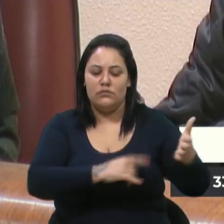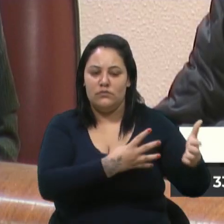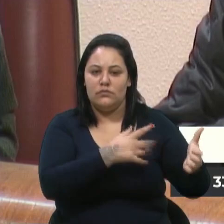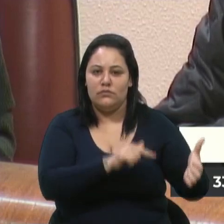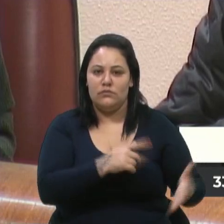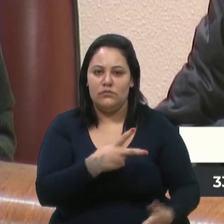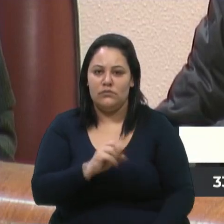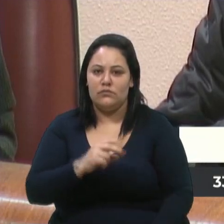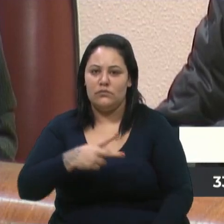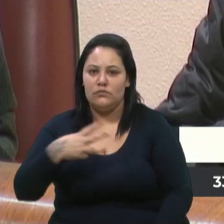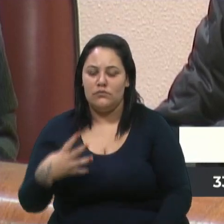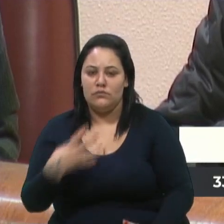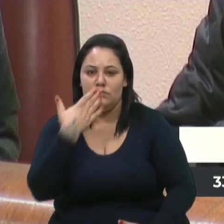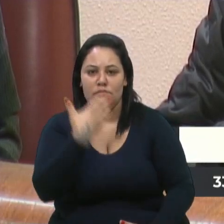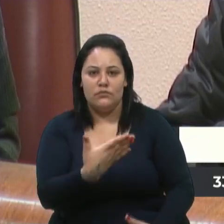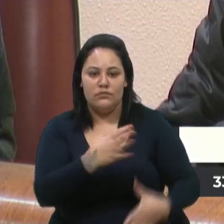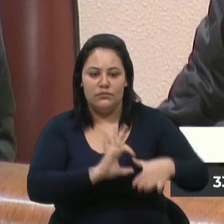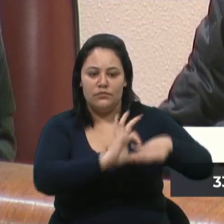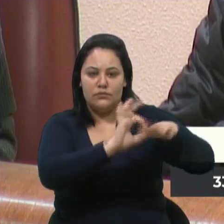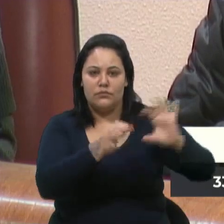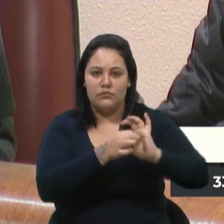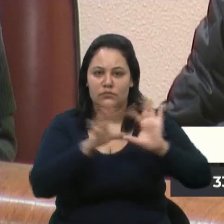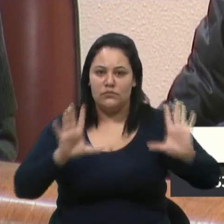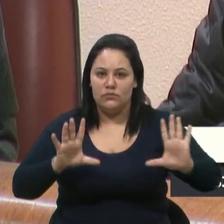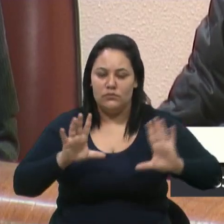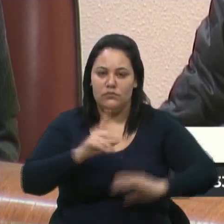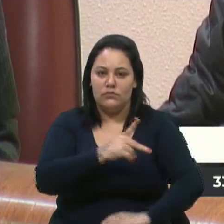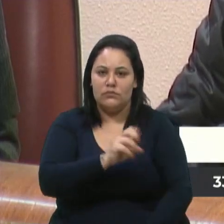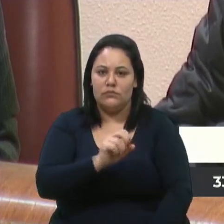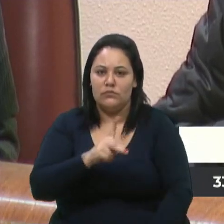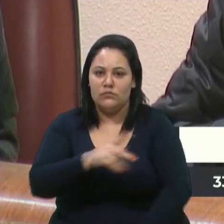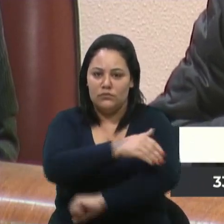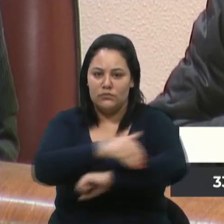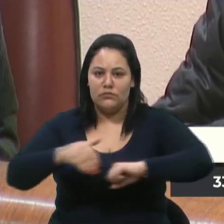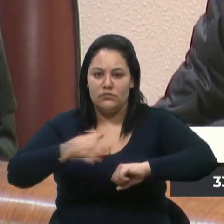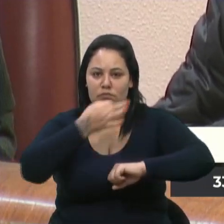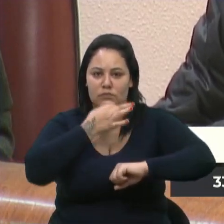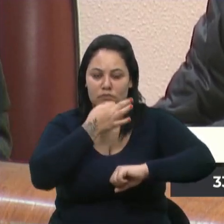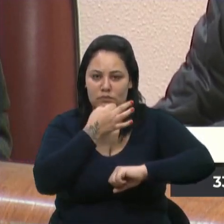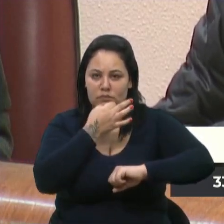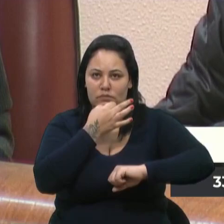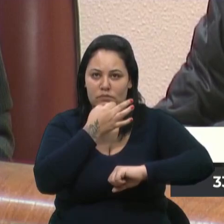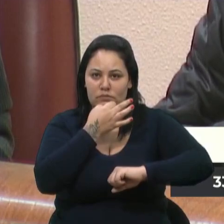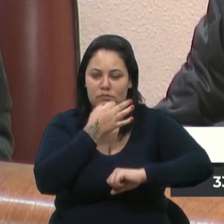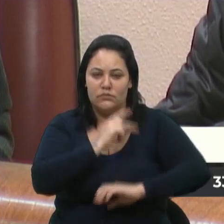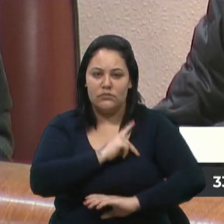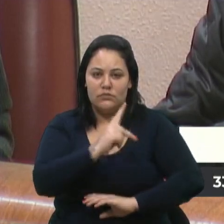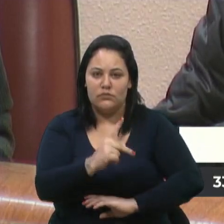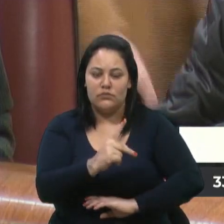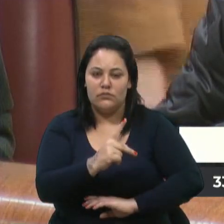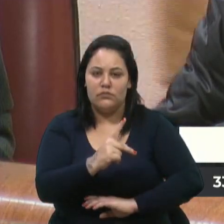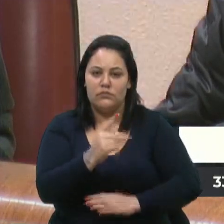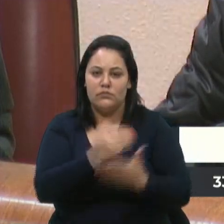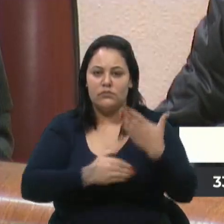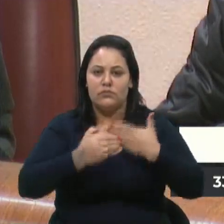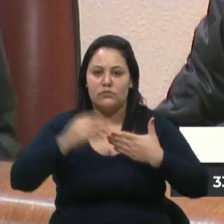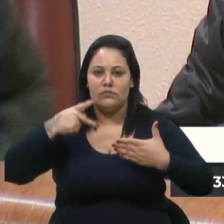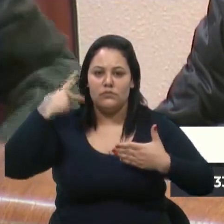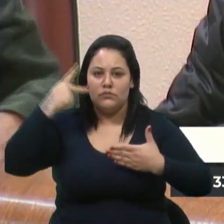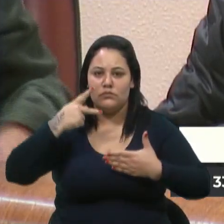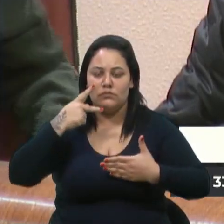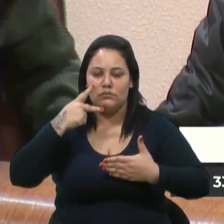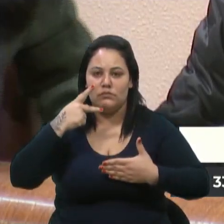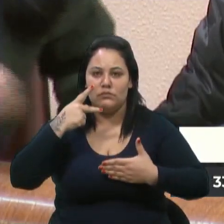47/2023. Requer tribuna livre para o Comitê Pop Rua Caxias do Sul. Senhor presidente, senhoras vereadores e